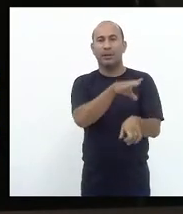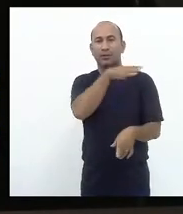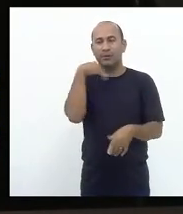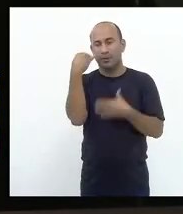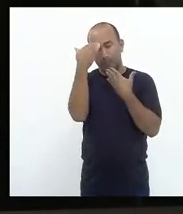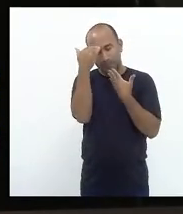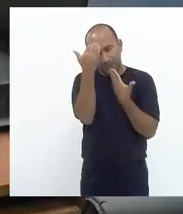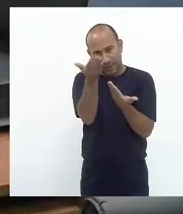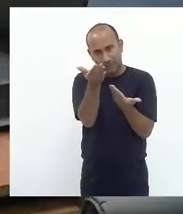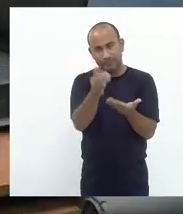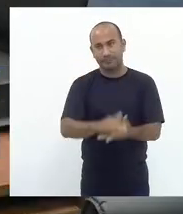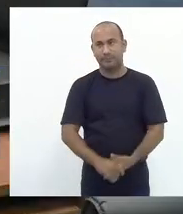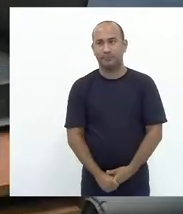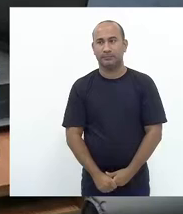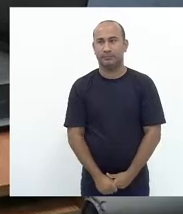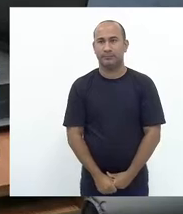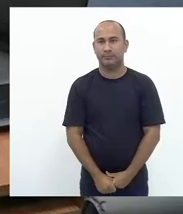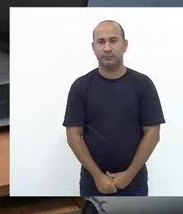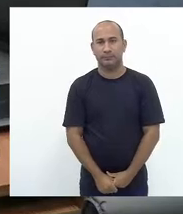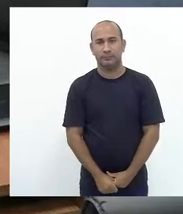obrigada.